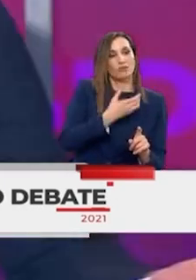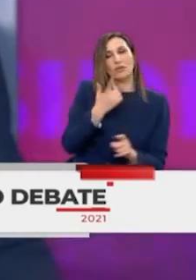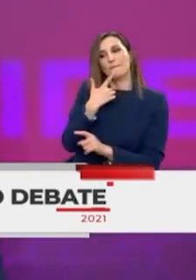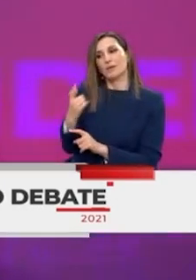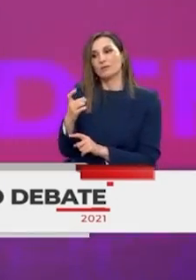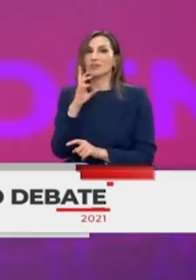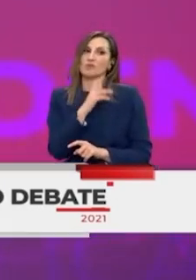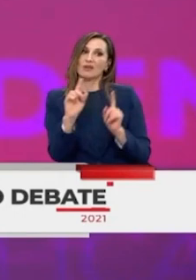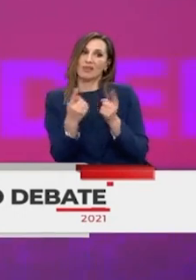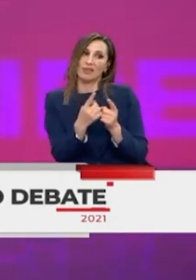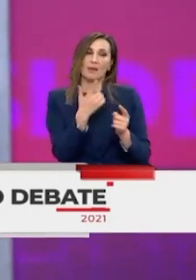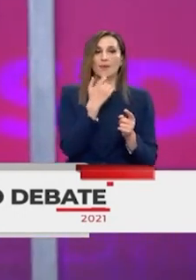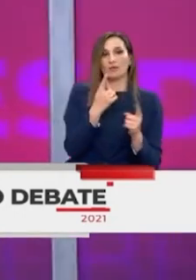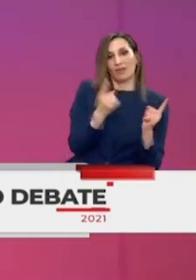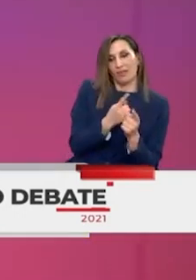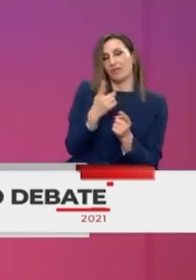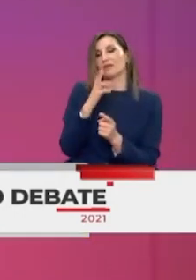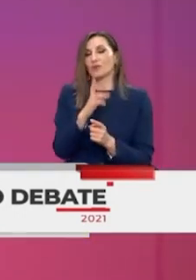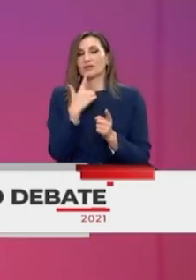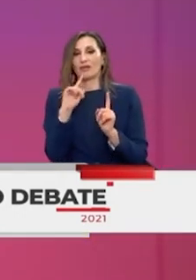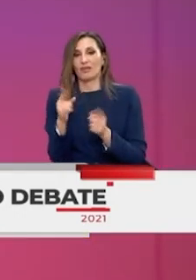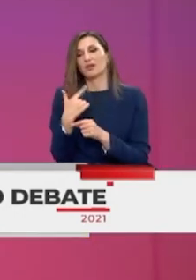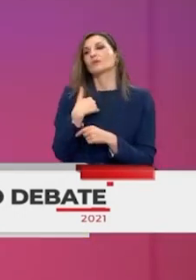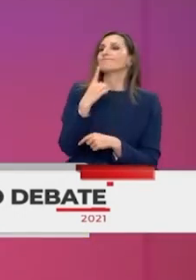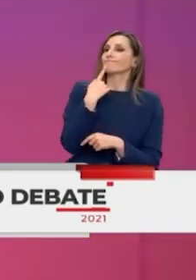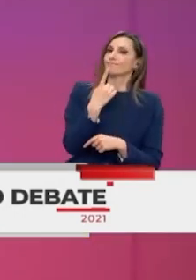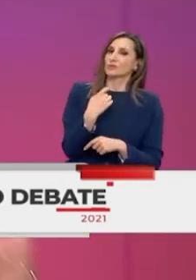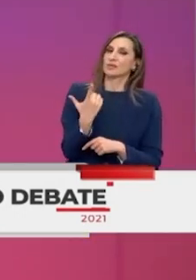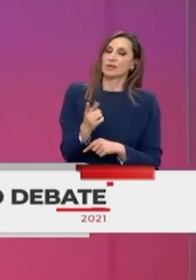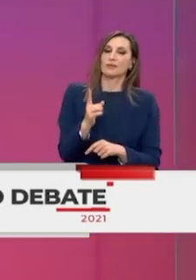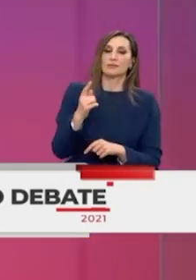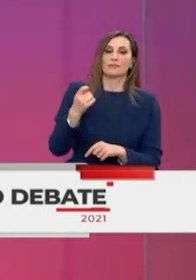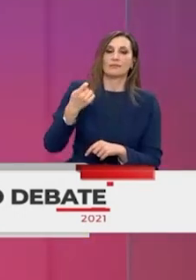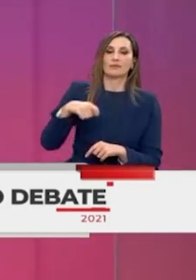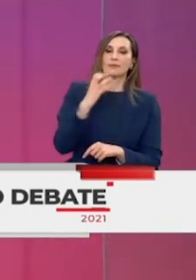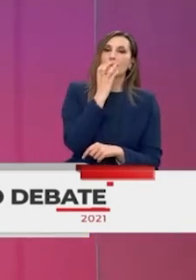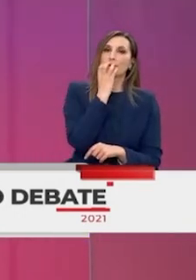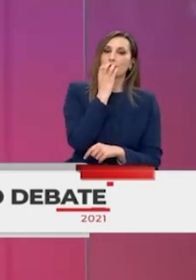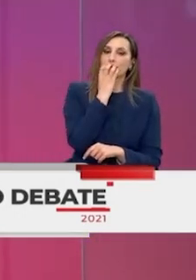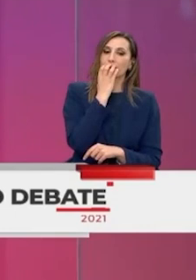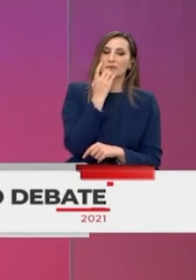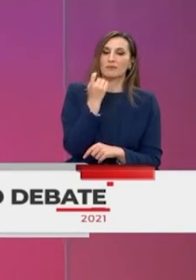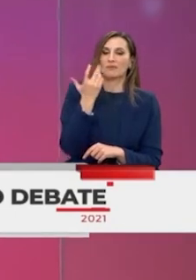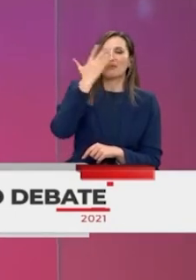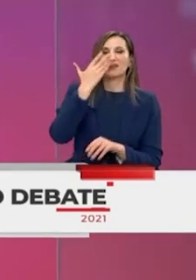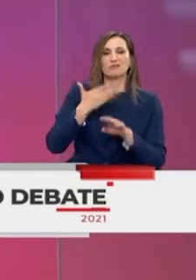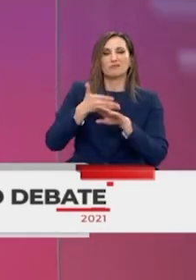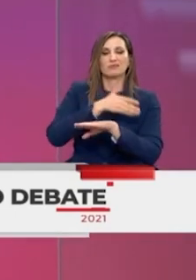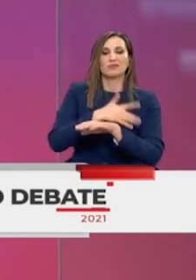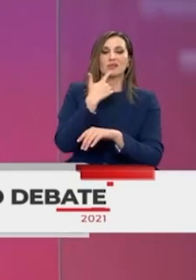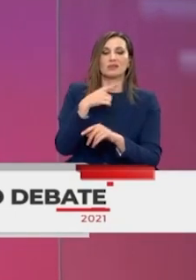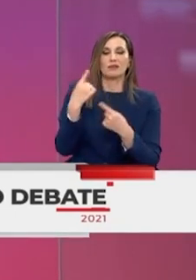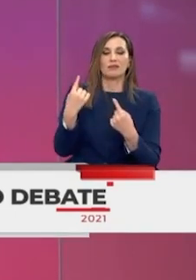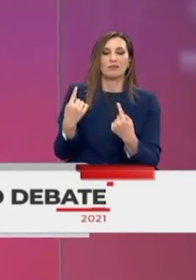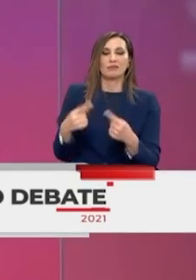breve e resposta breve também, André. A pergunta que tenho a fazer àquele senhor é: foi o Presidente Marcelo Rebelo de Sousa que há dias revelou que ele tem